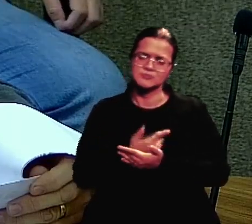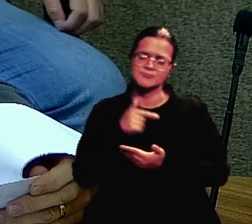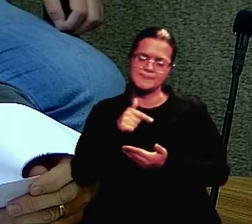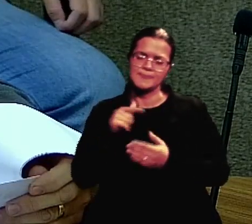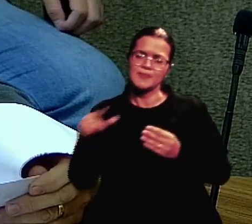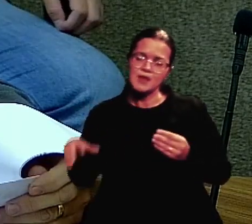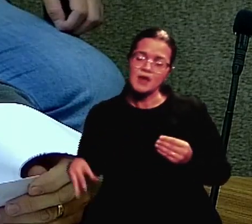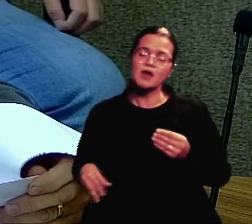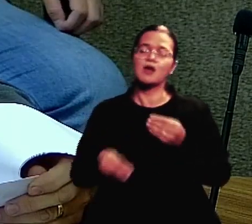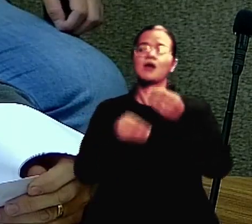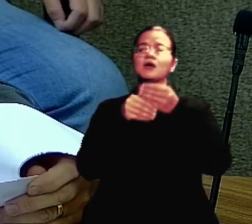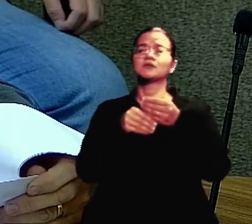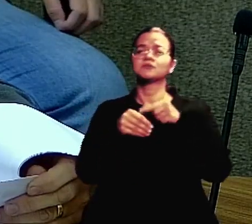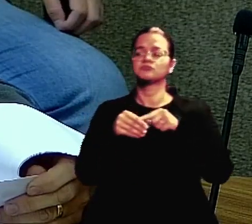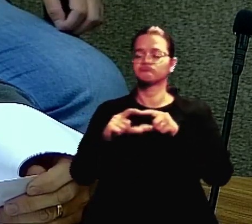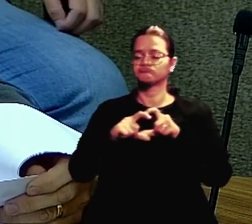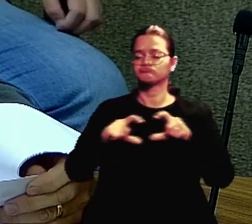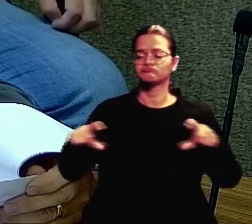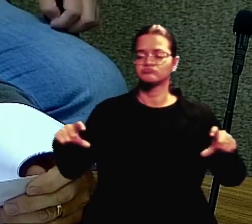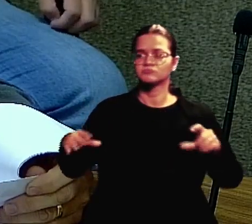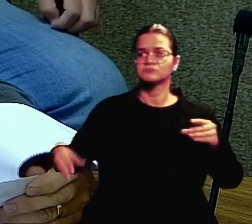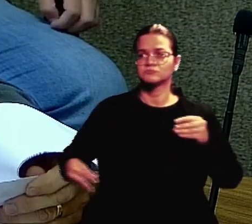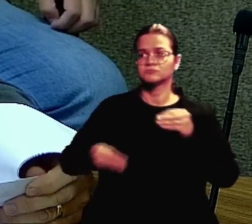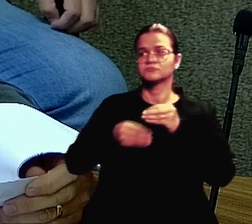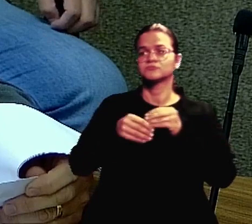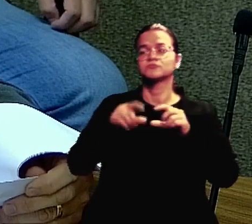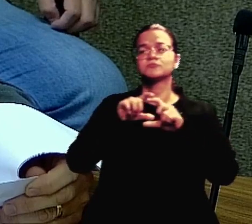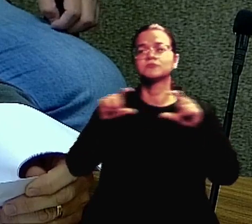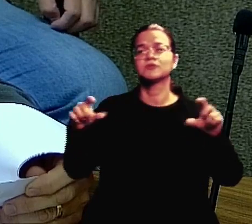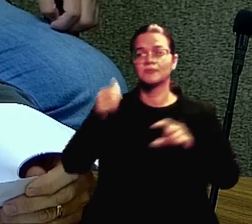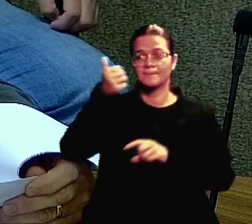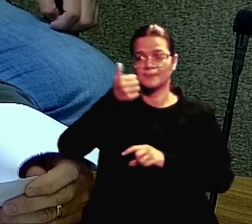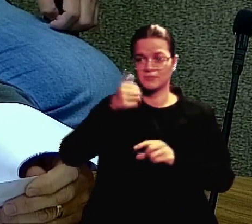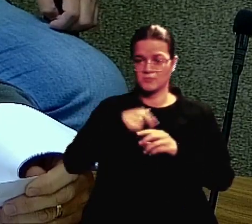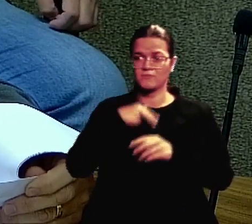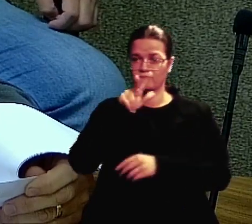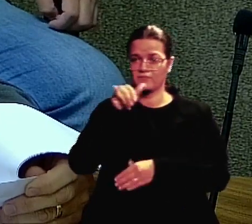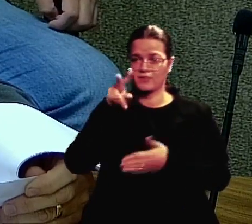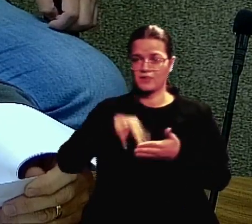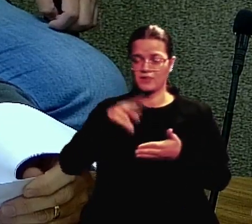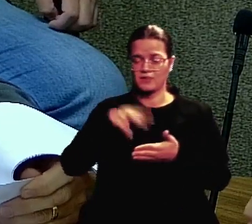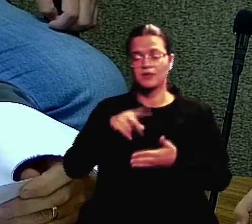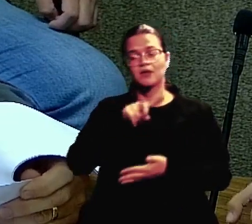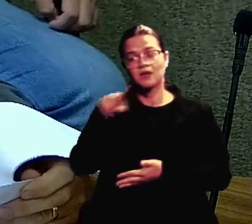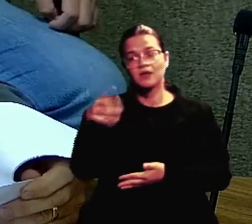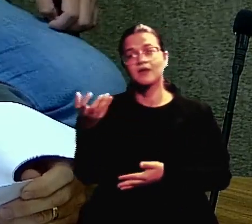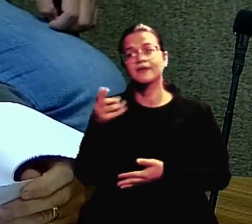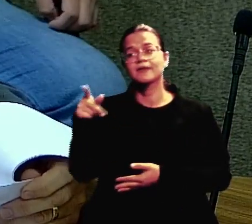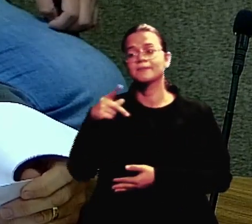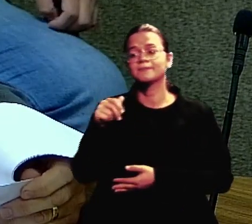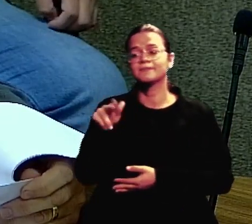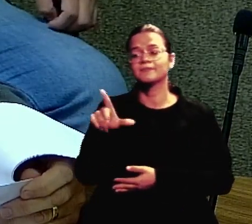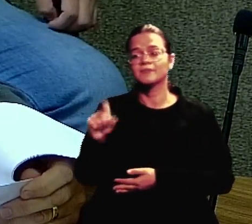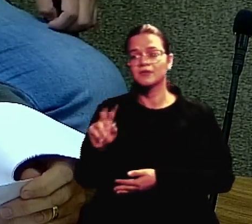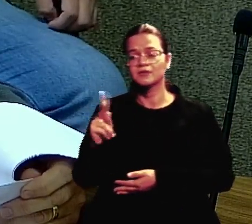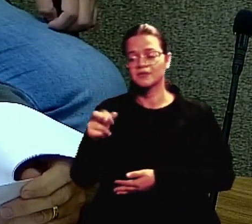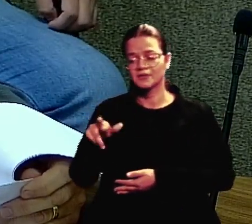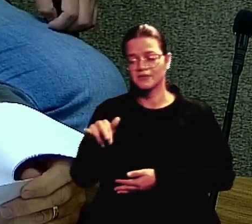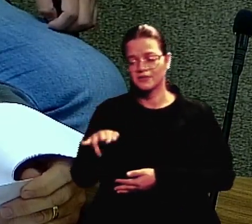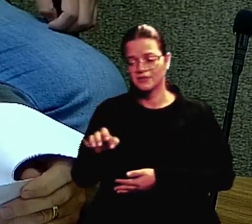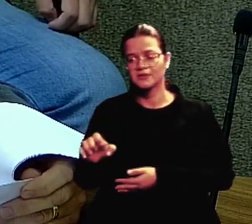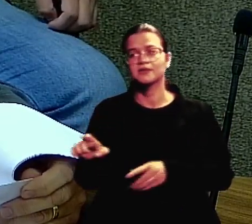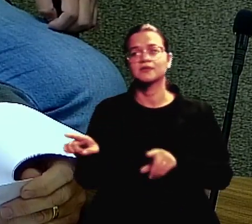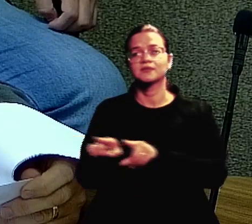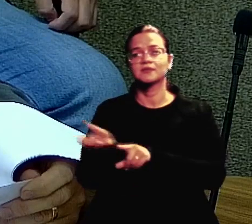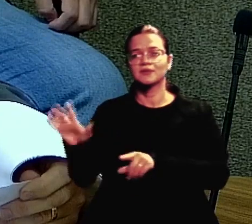um acréscimo aqui no parágrafo primeiro, vou ler ele para vocês, que é aquilo que